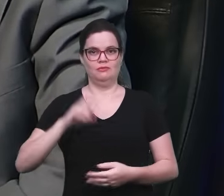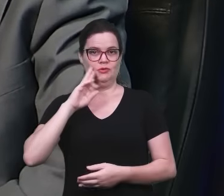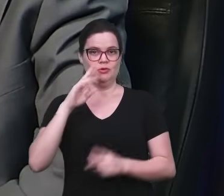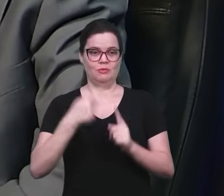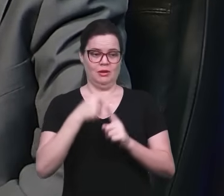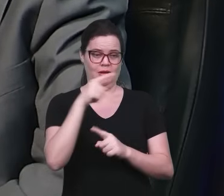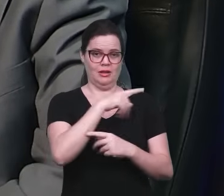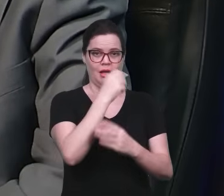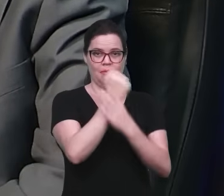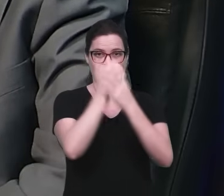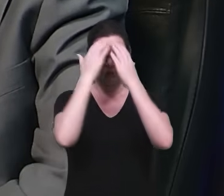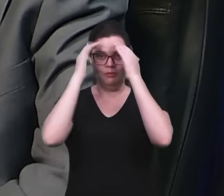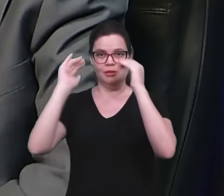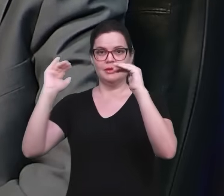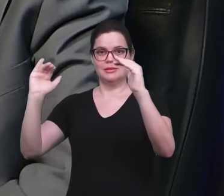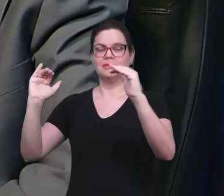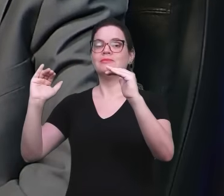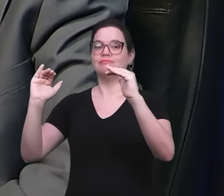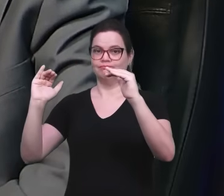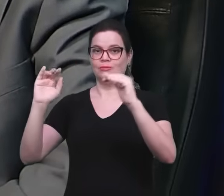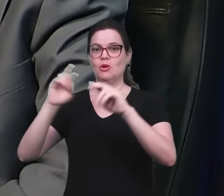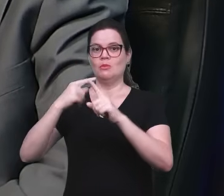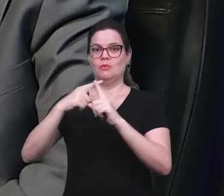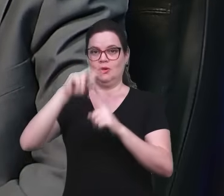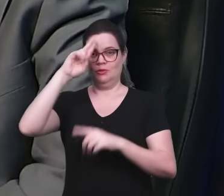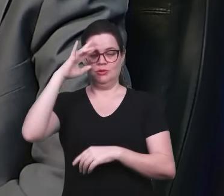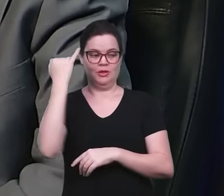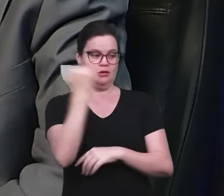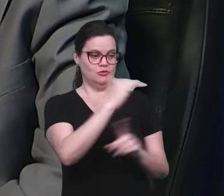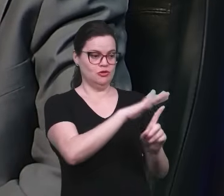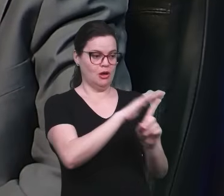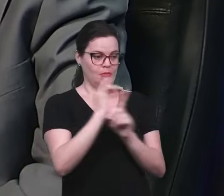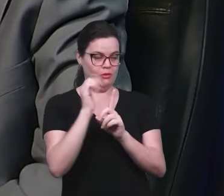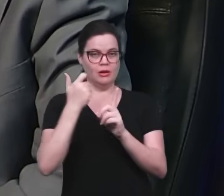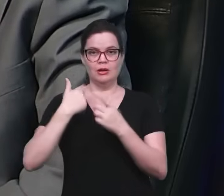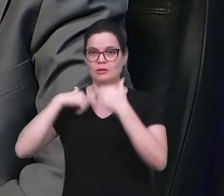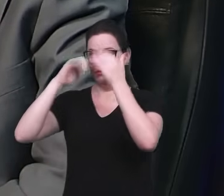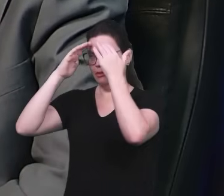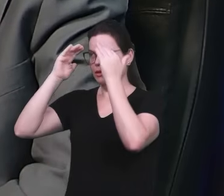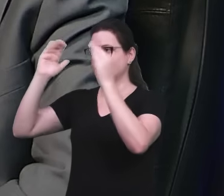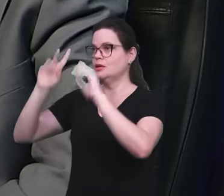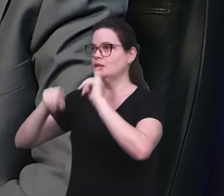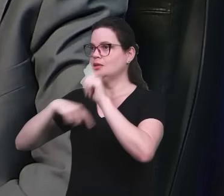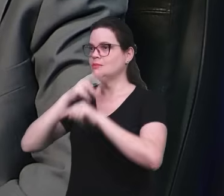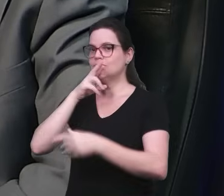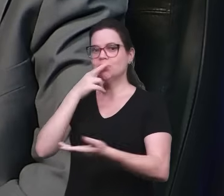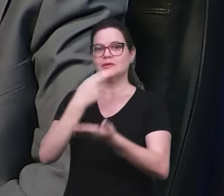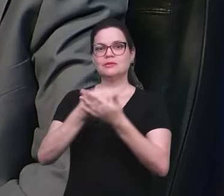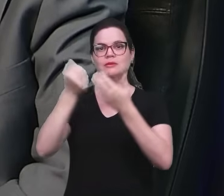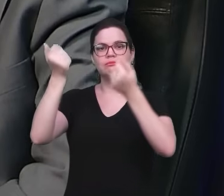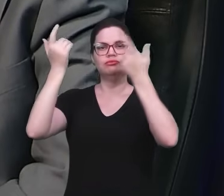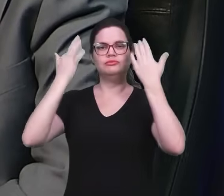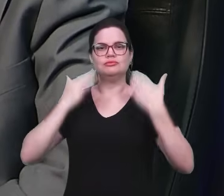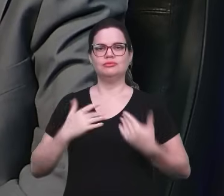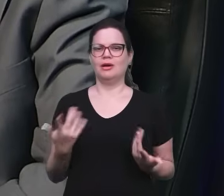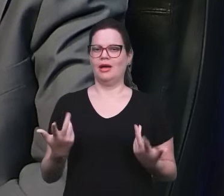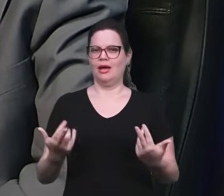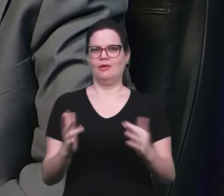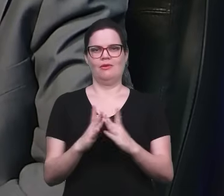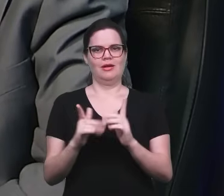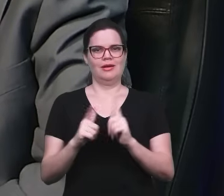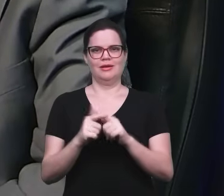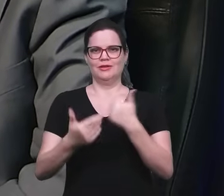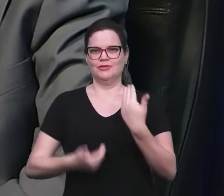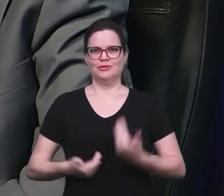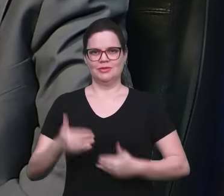Deus, segundo, obedecer, e terceiro, desfrutar, né? Amém. É exatamente o que a igreja faz hoje, andando na